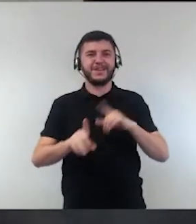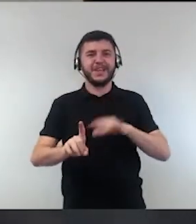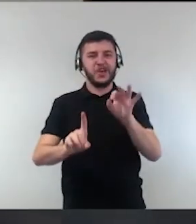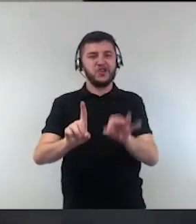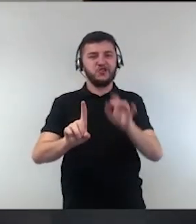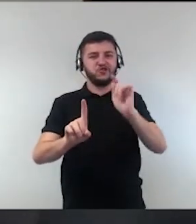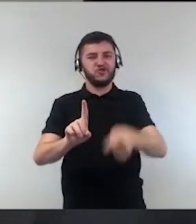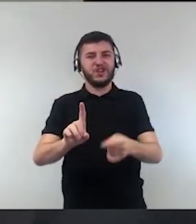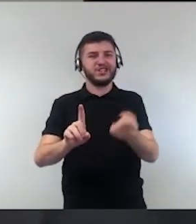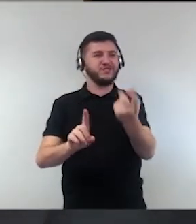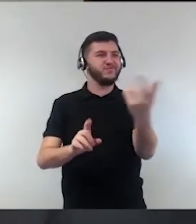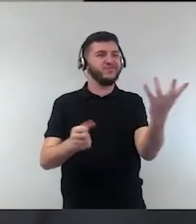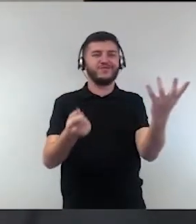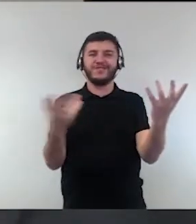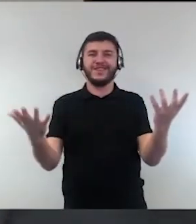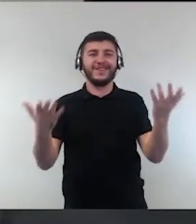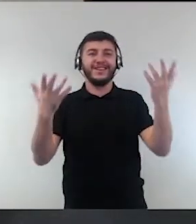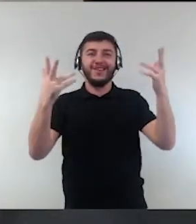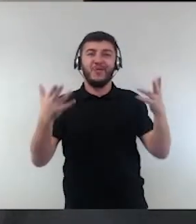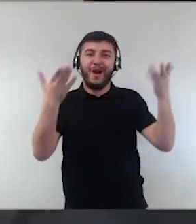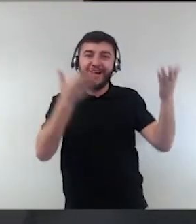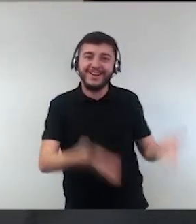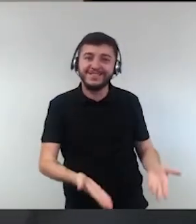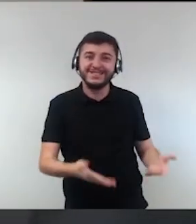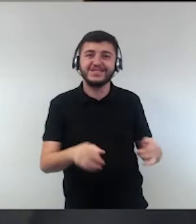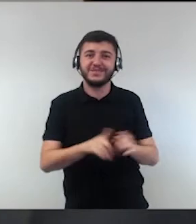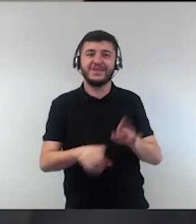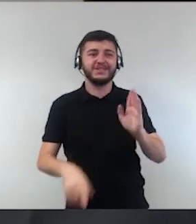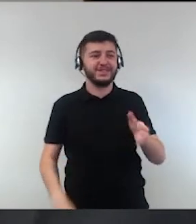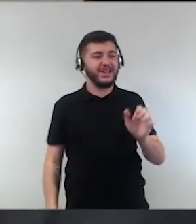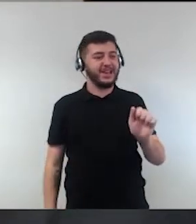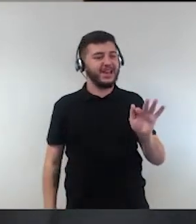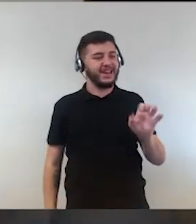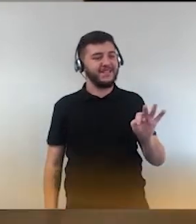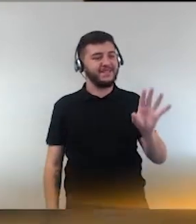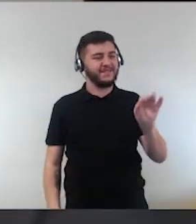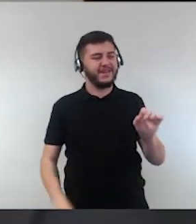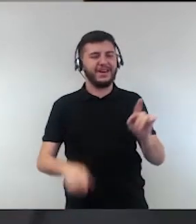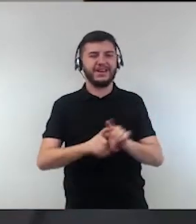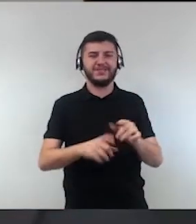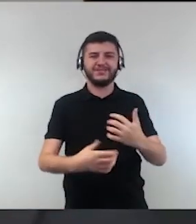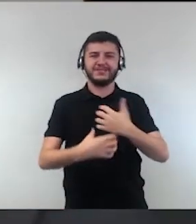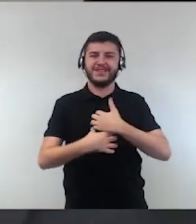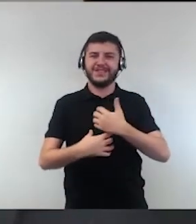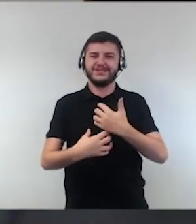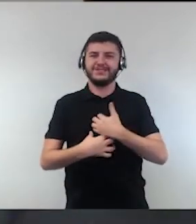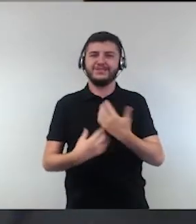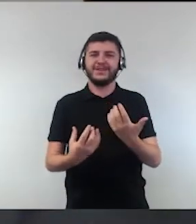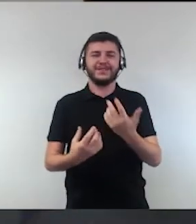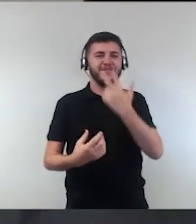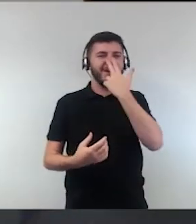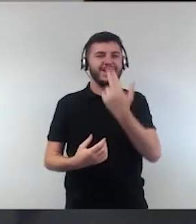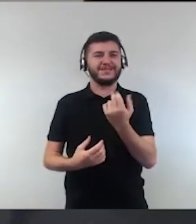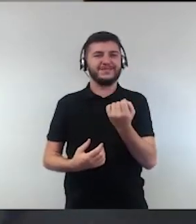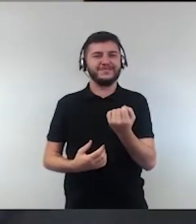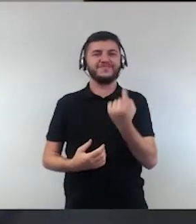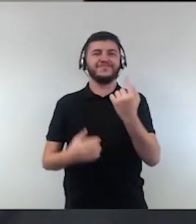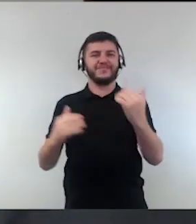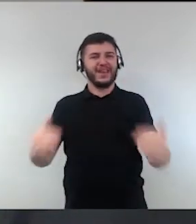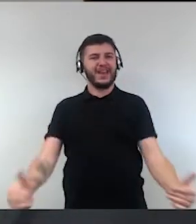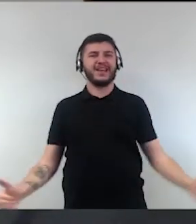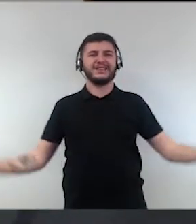como a senhora, né? Que colocam a afetividade, o sentimento acima